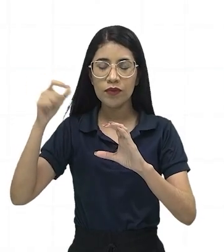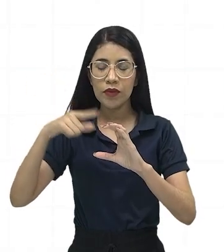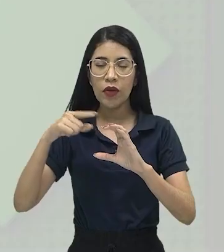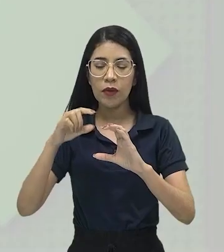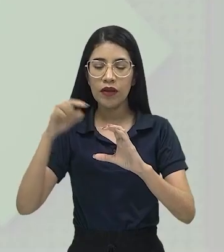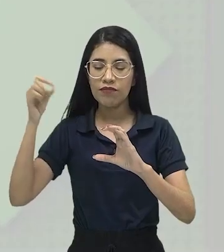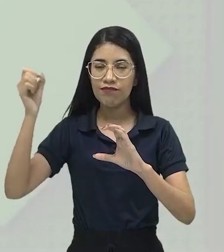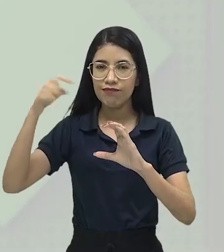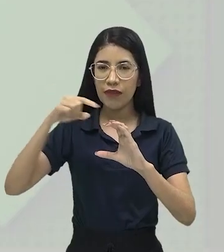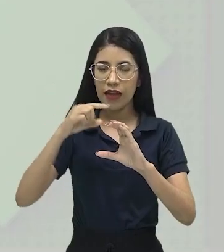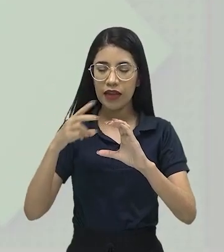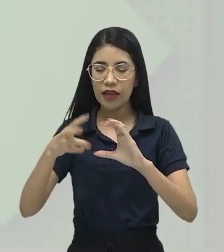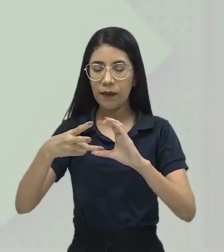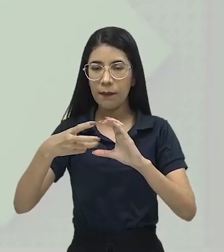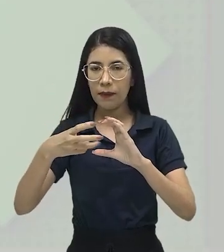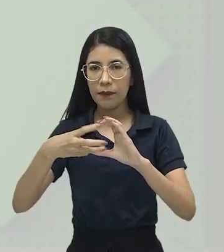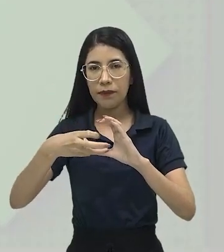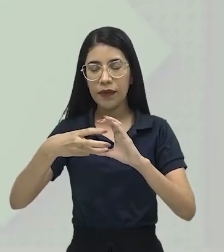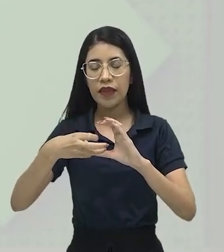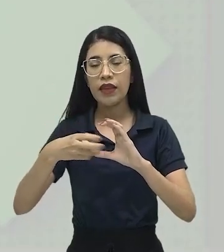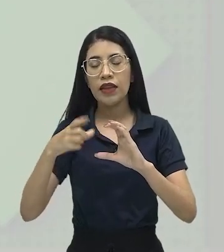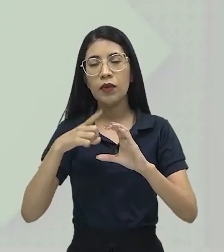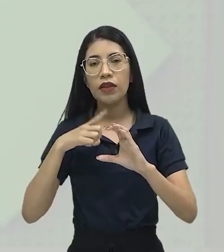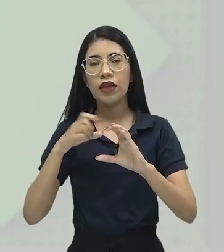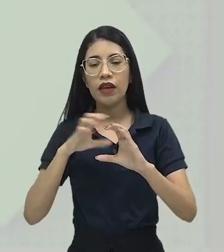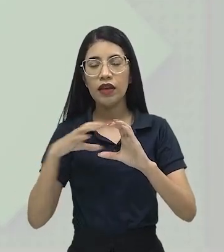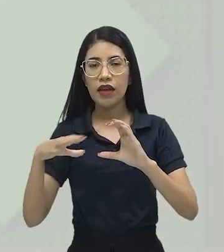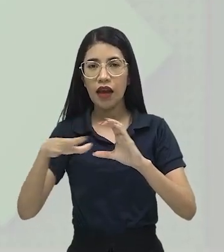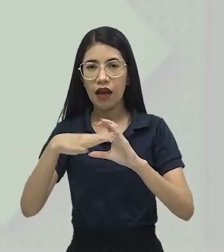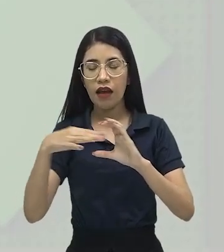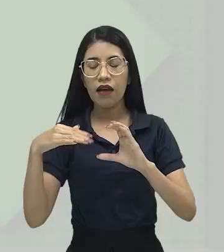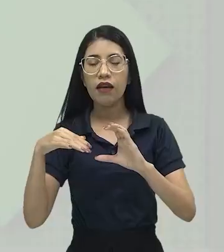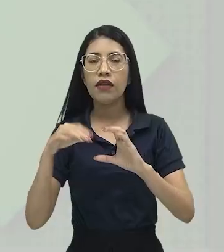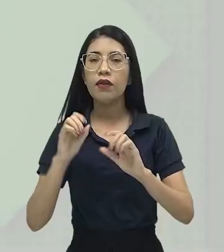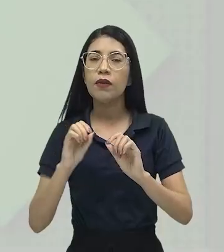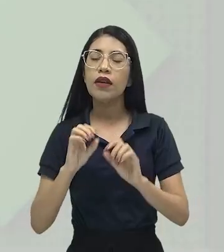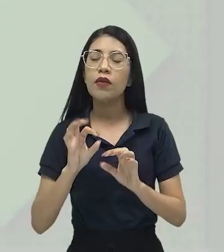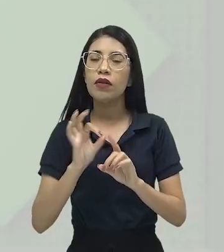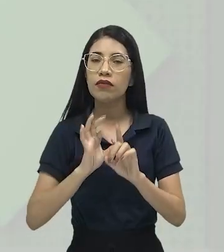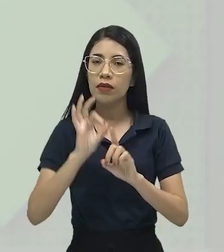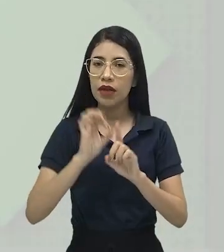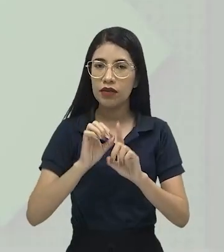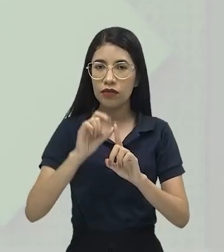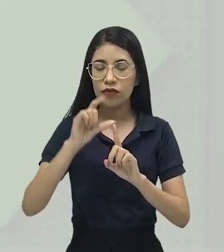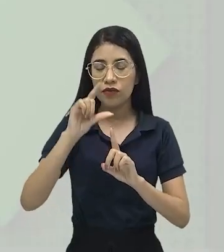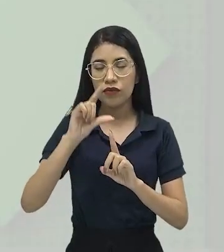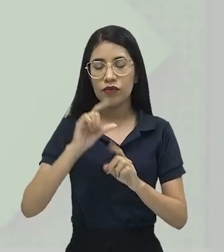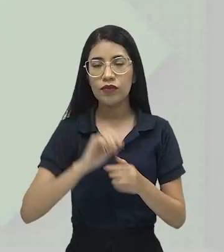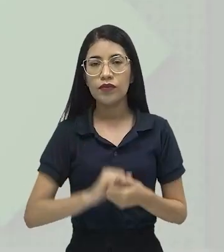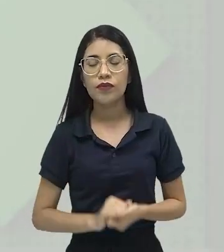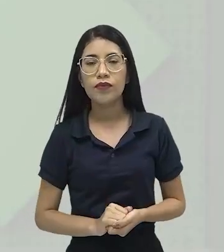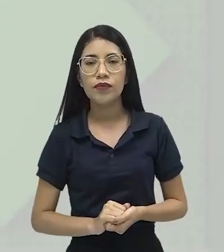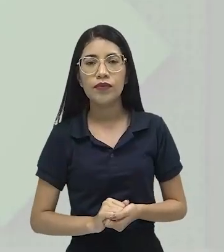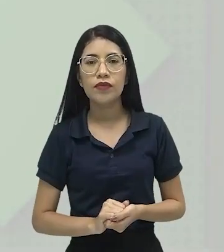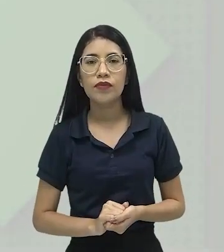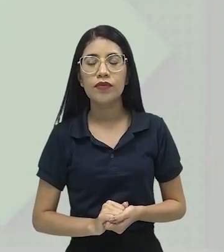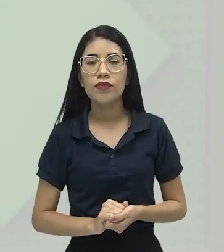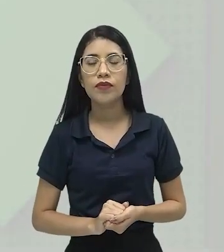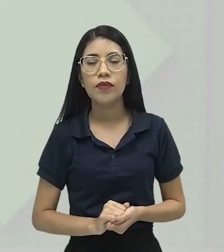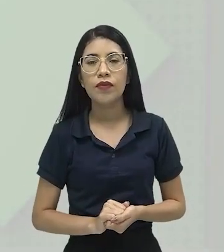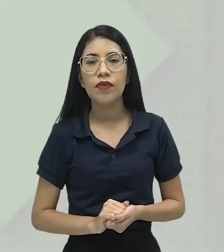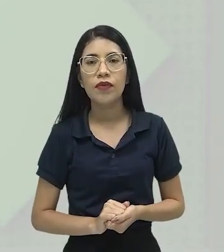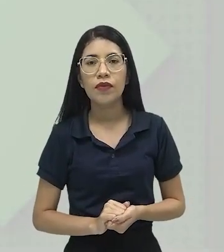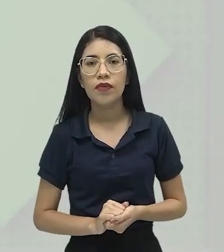maneira perpendicular, nós temos essa zona tropical com as temperaturas mais elevadas, muito